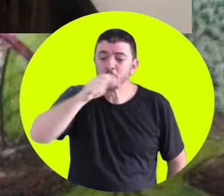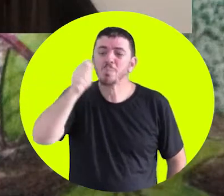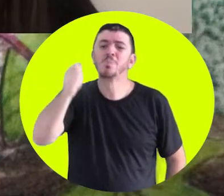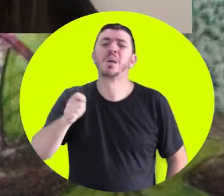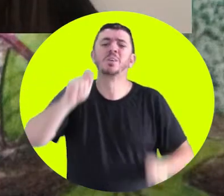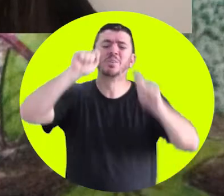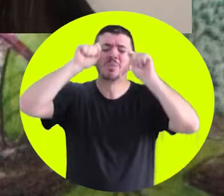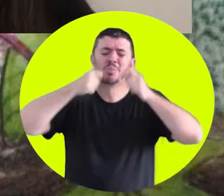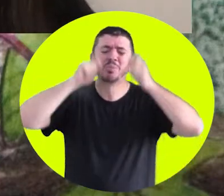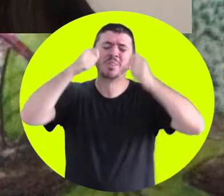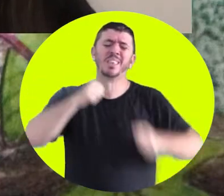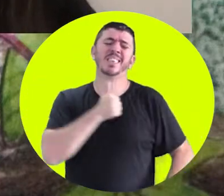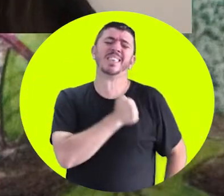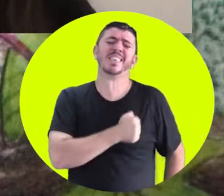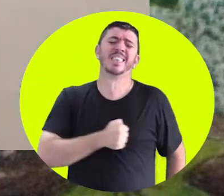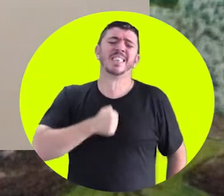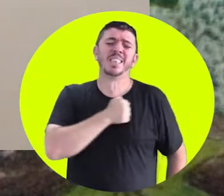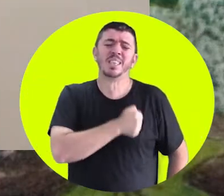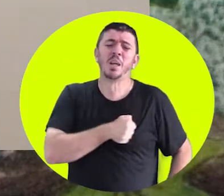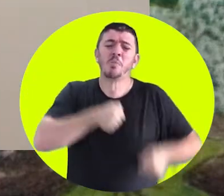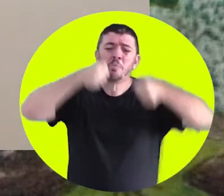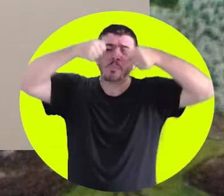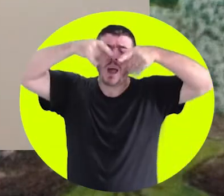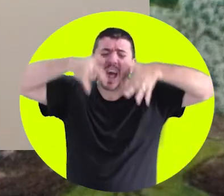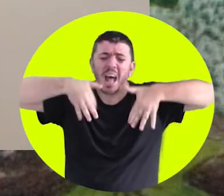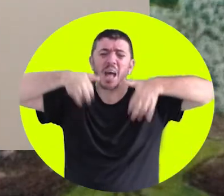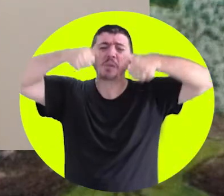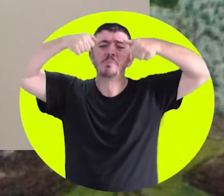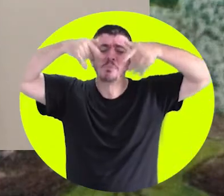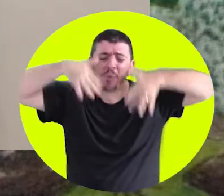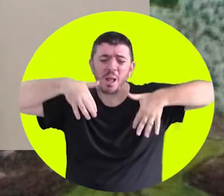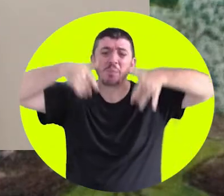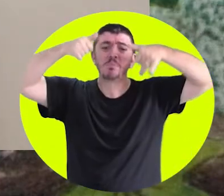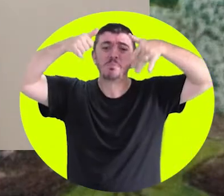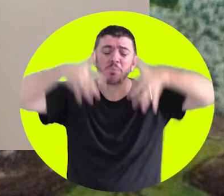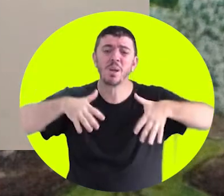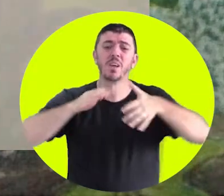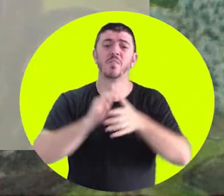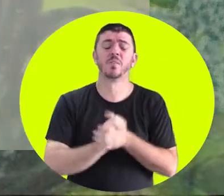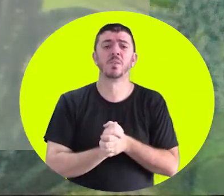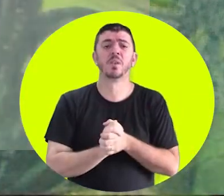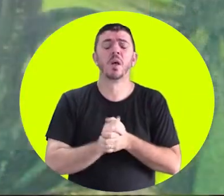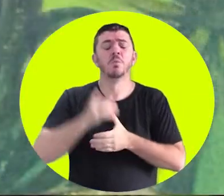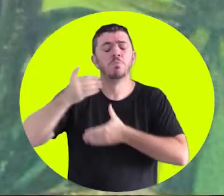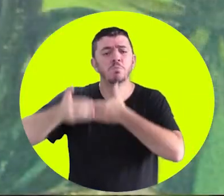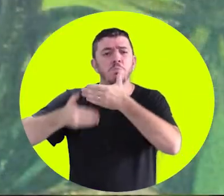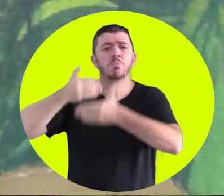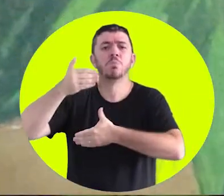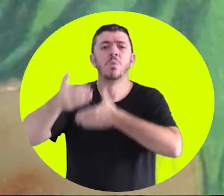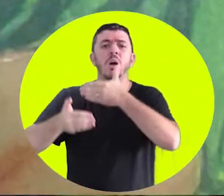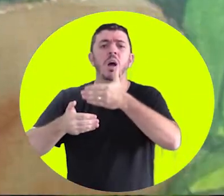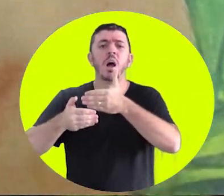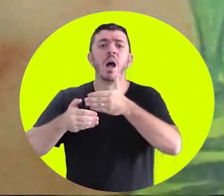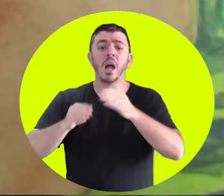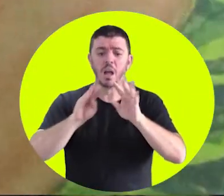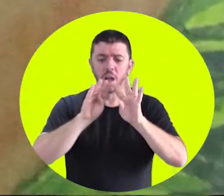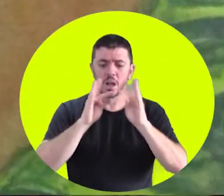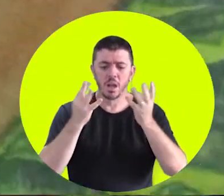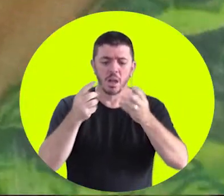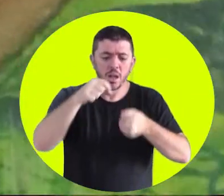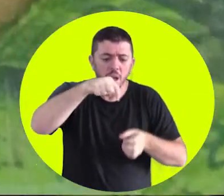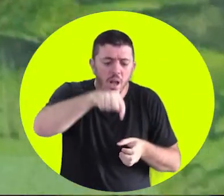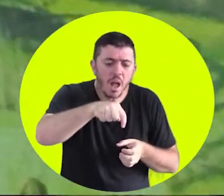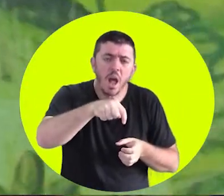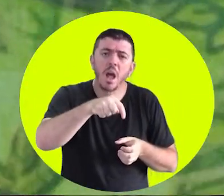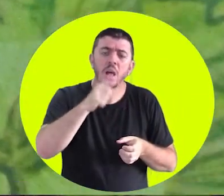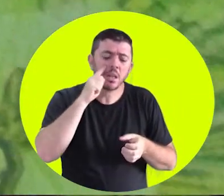enterrada. Seu choro parecia chuva. Um dia, a mãe de Mani percebeu que nascia uma plantinha dentro da oca. E como ela